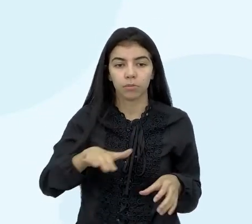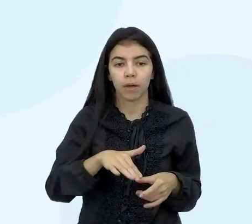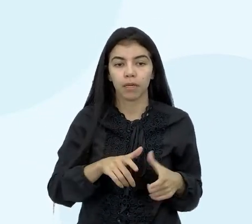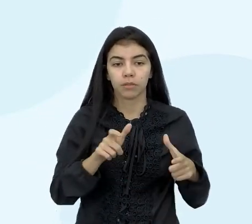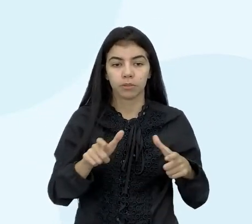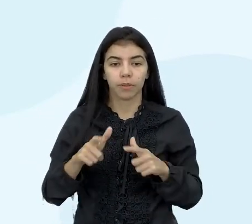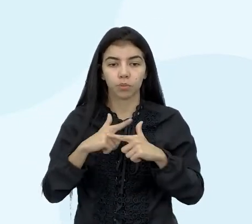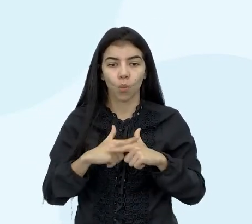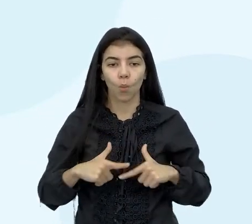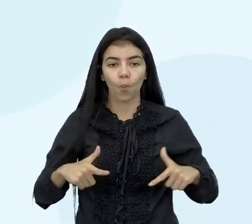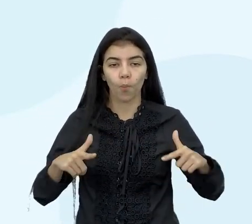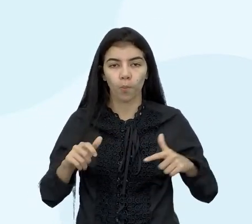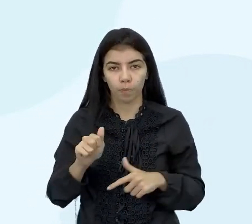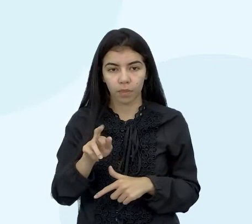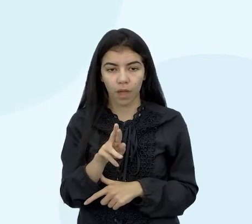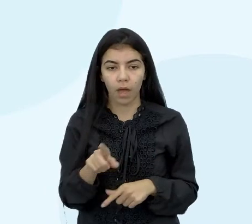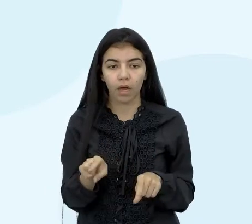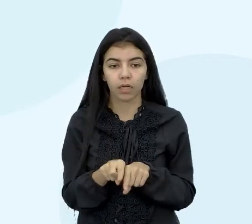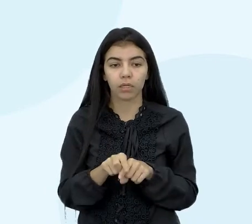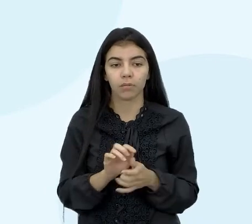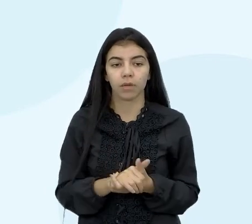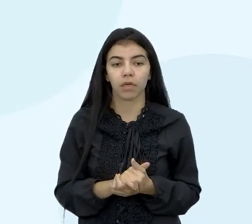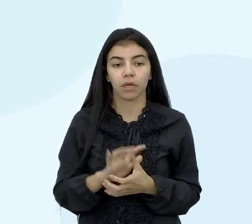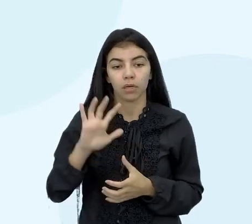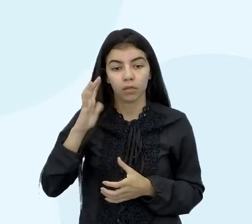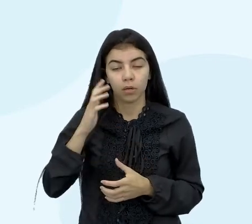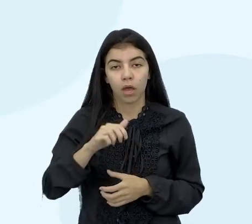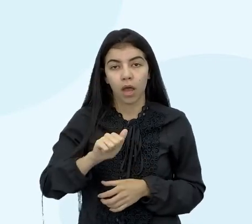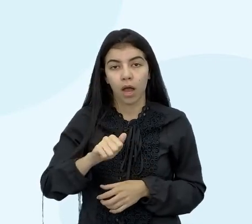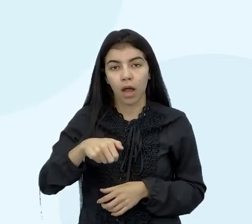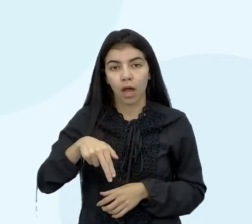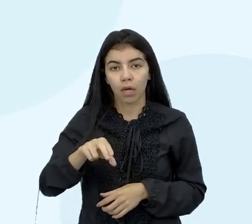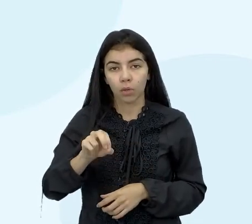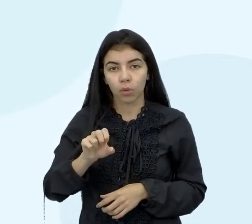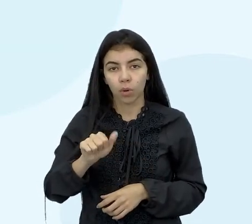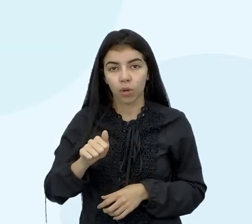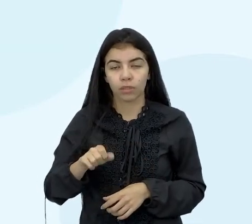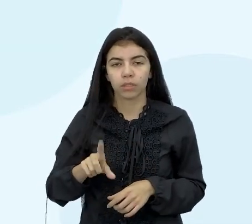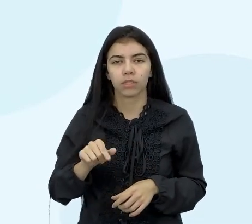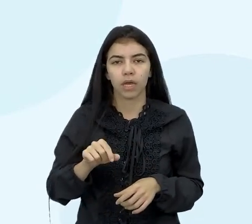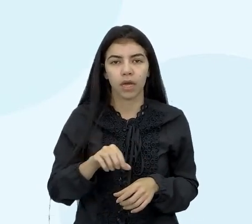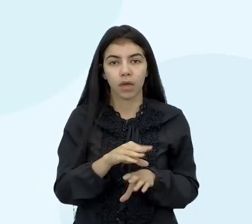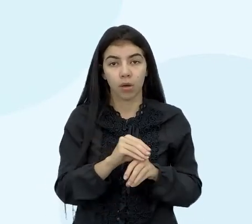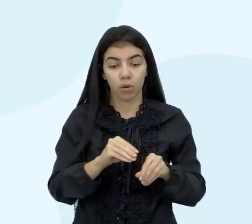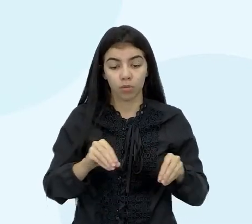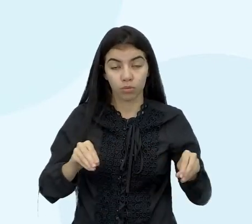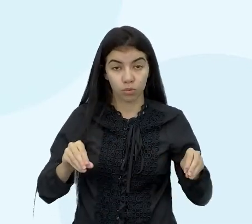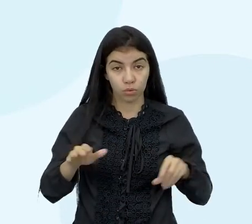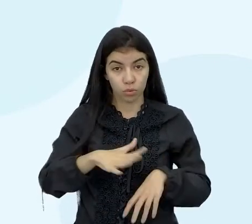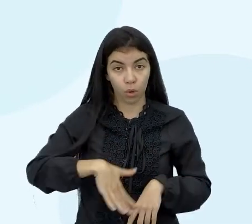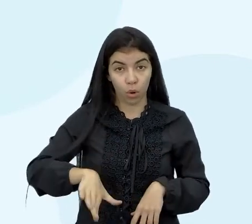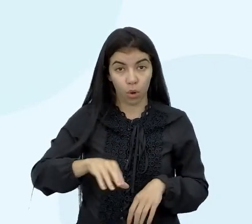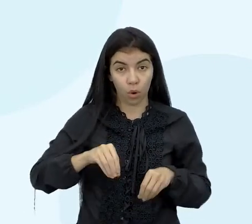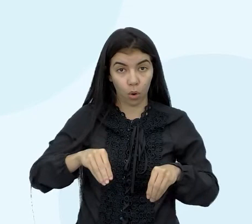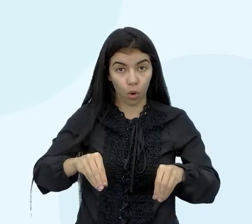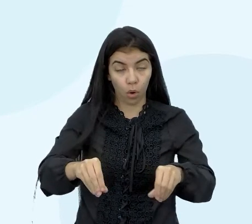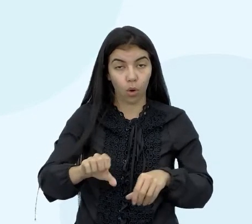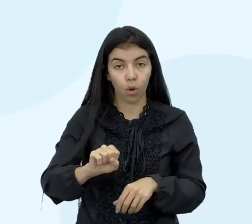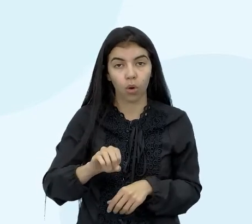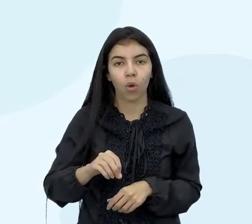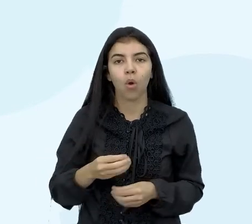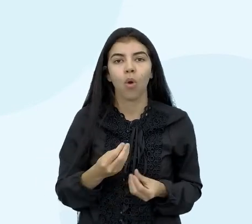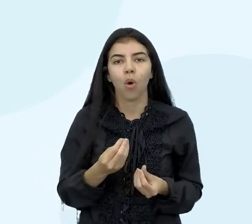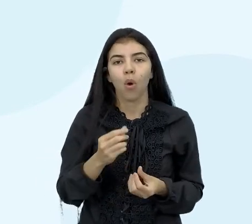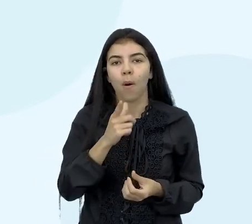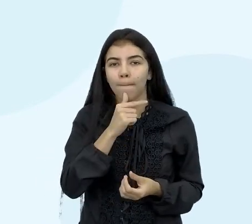uma solução aquosa, porque esse solo, de preferência, a gente está falando de um solo úmido ou quando a gente atinge ali